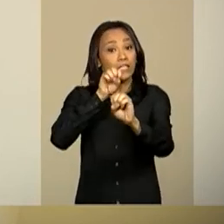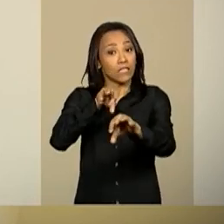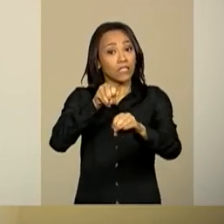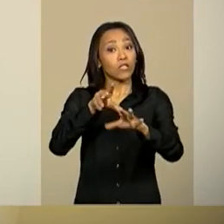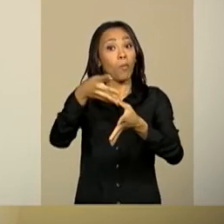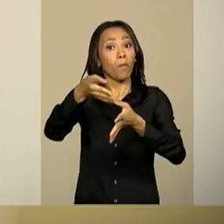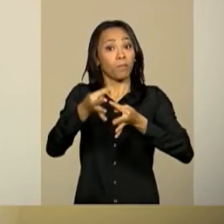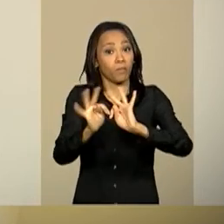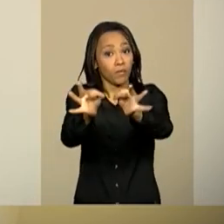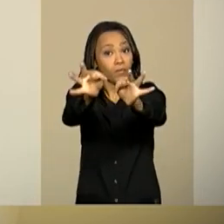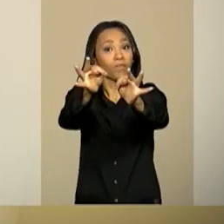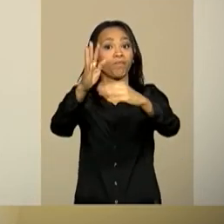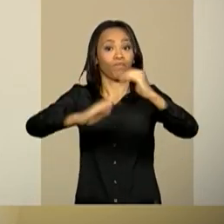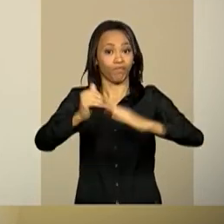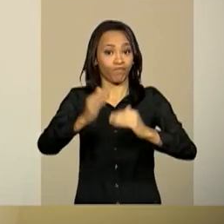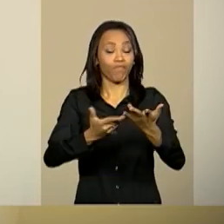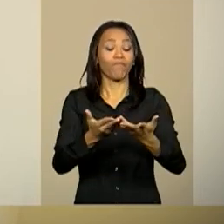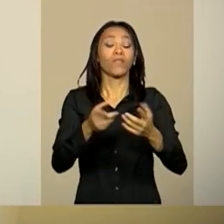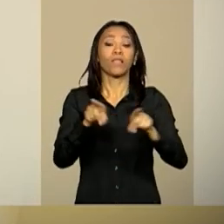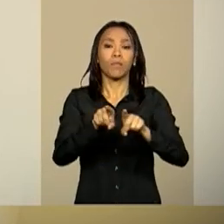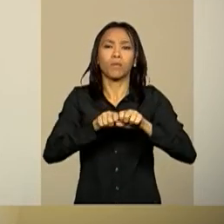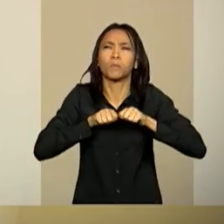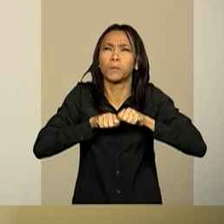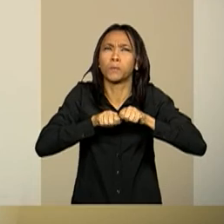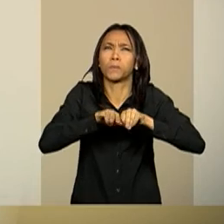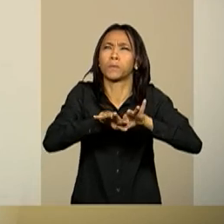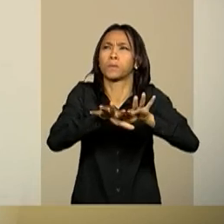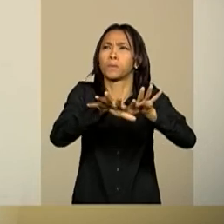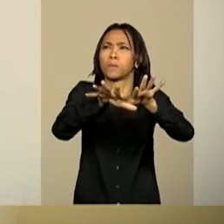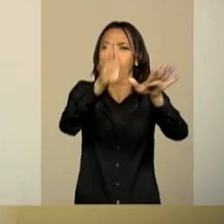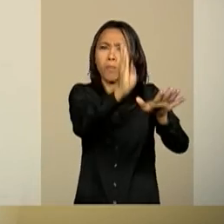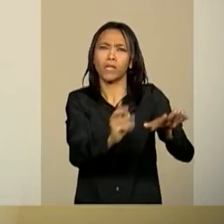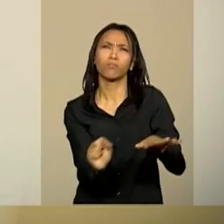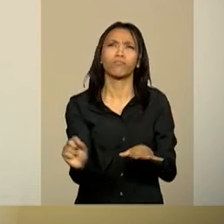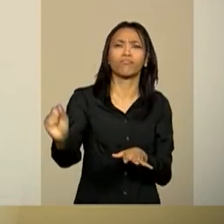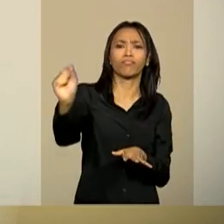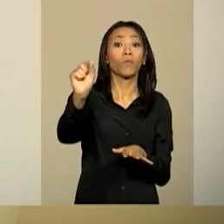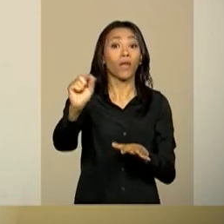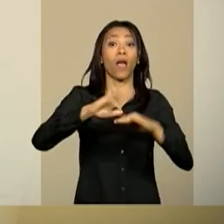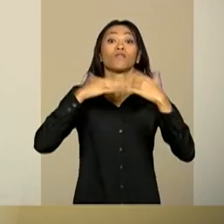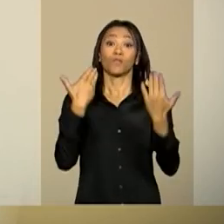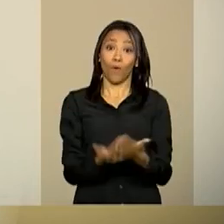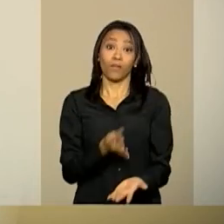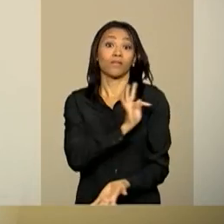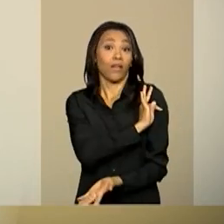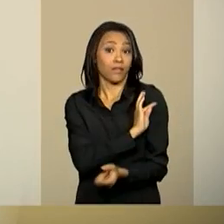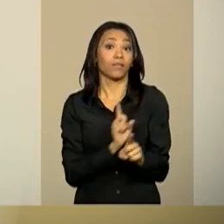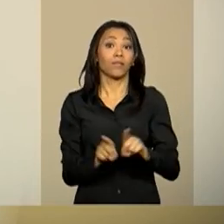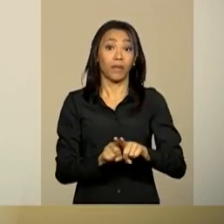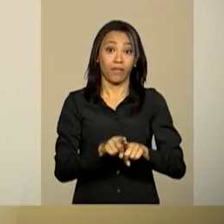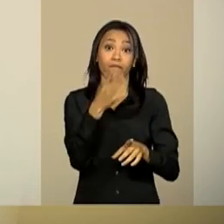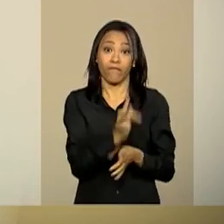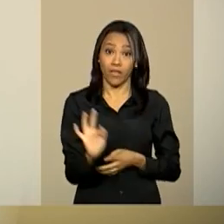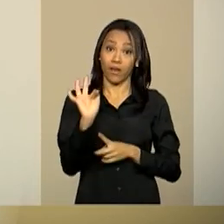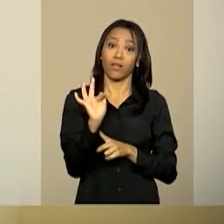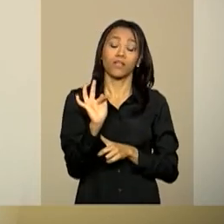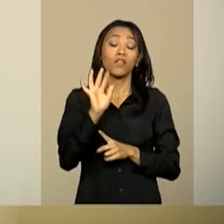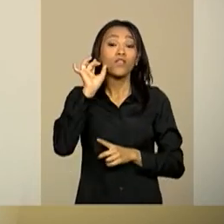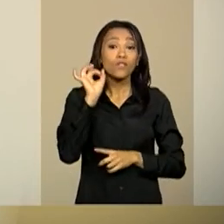profissional e tecnológica interiorizando pelo Brasil afora as nossas escolas te e federais